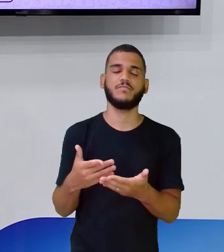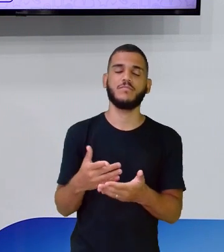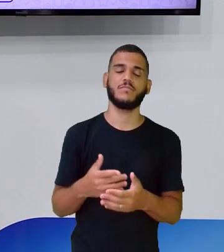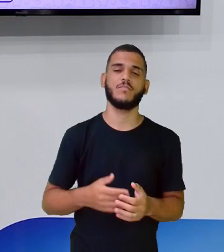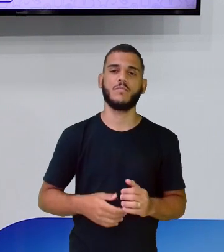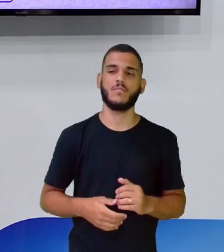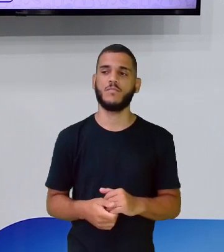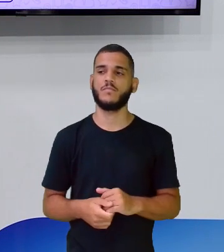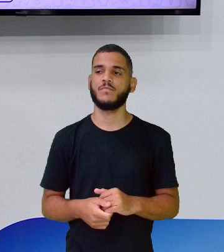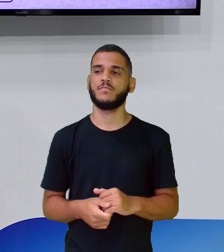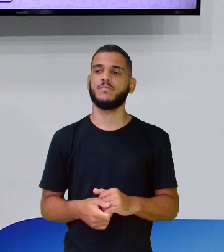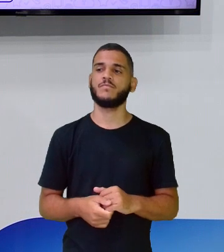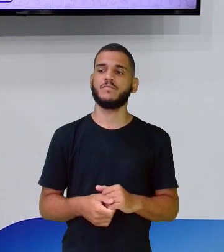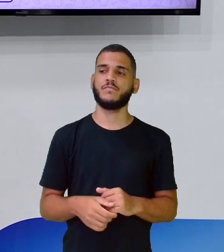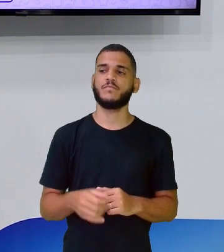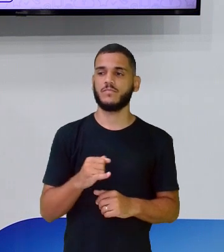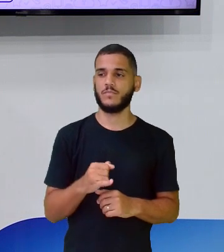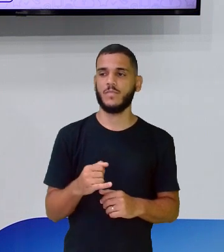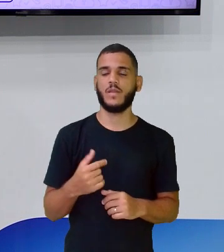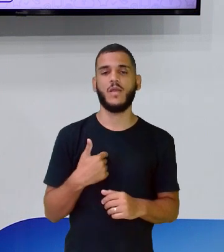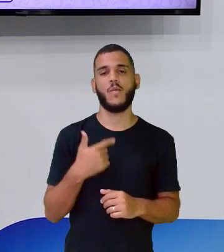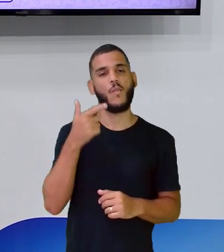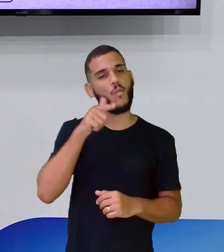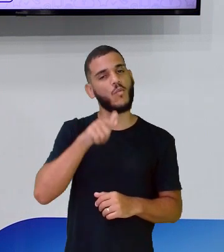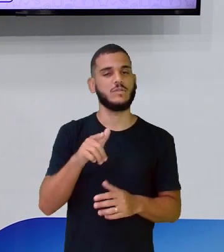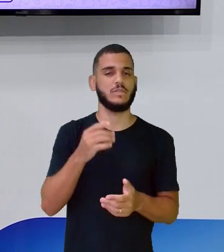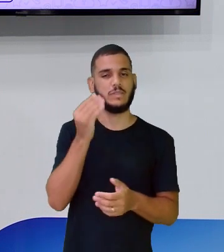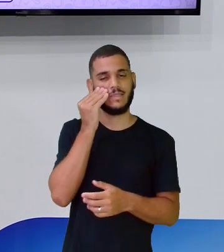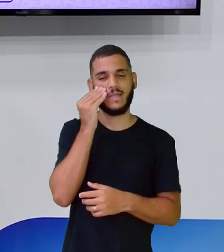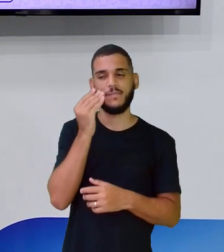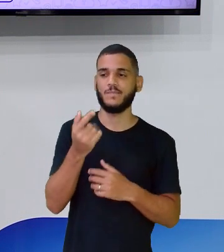construir um quadrado, deixa eu ver se eu consigo.